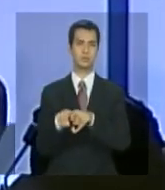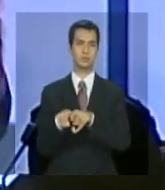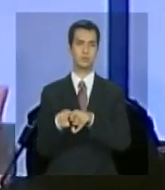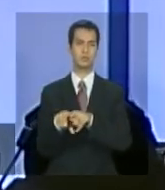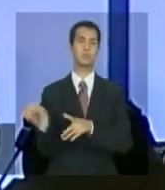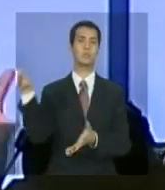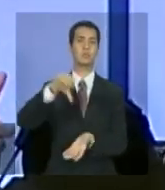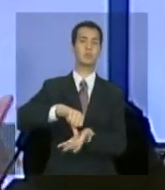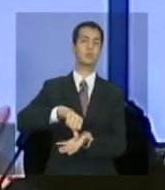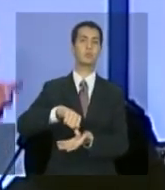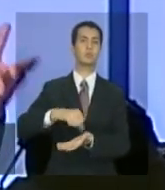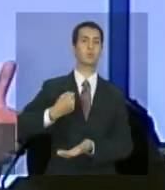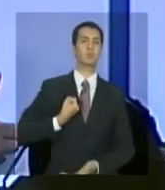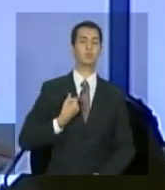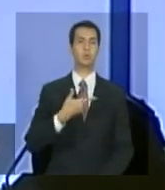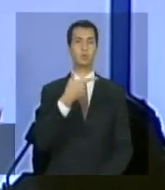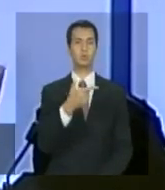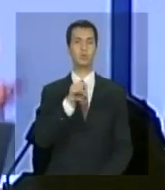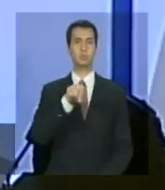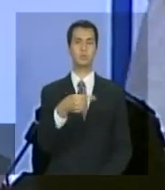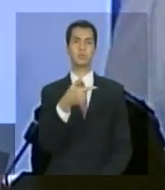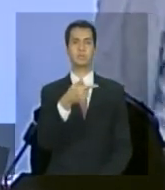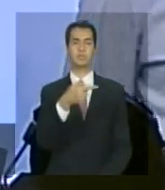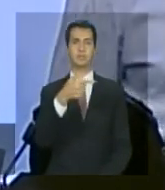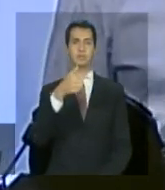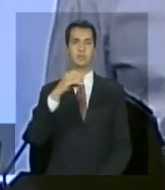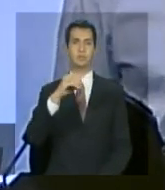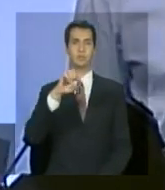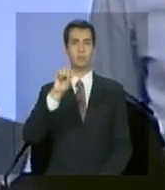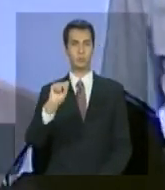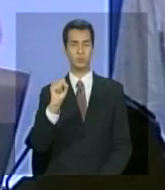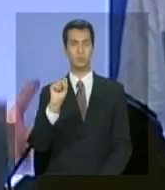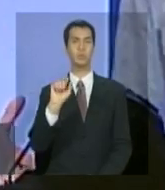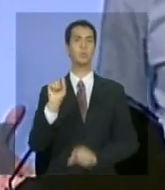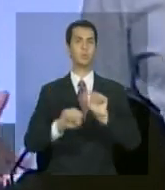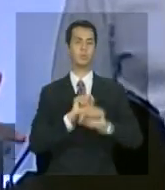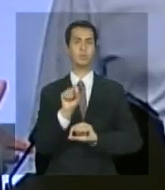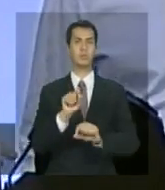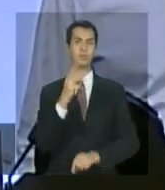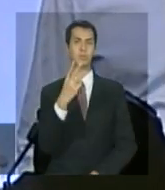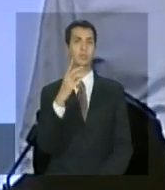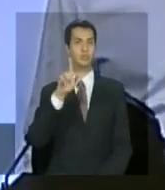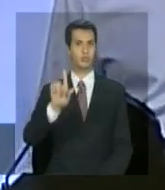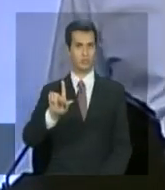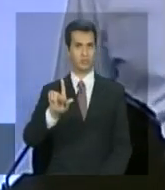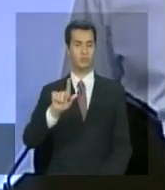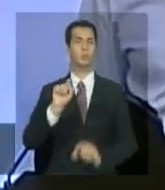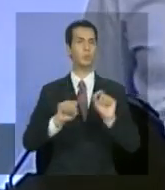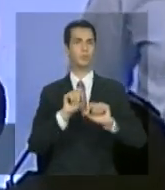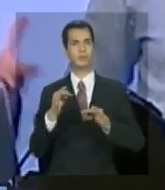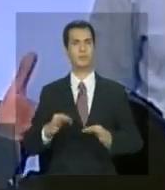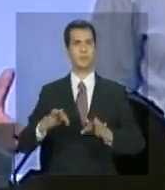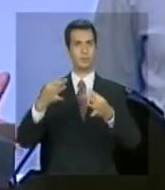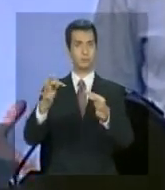número 2.708 de terceira geração, que, além da tecnologia, é a oportunidade que